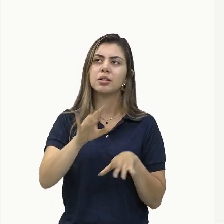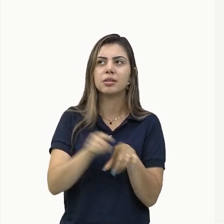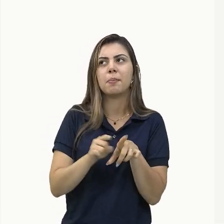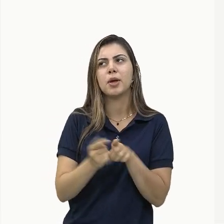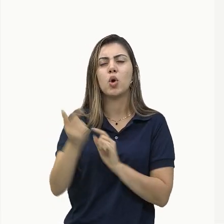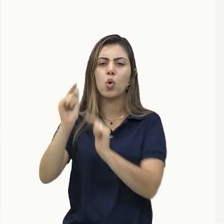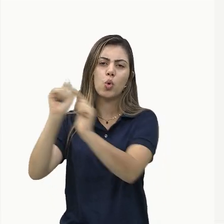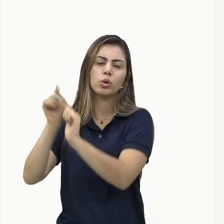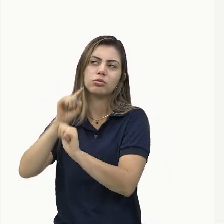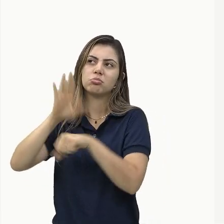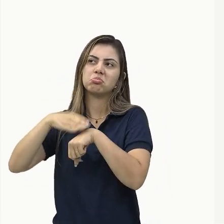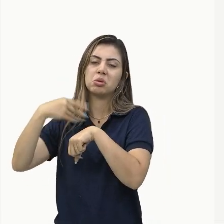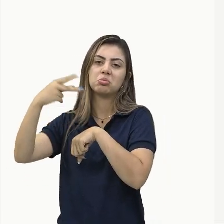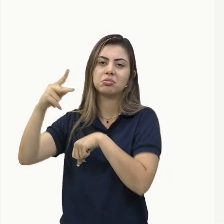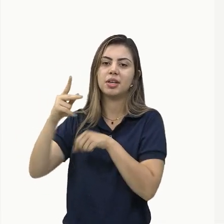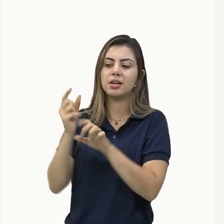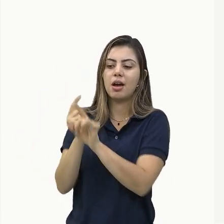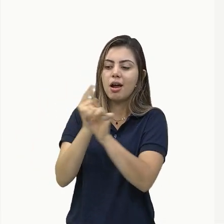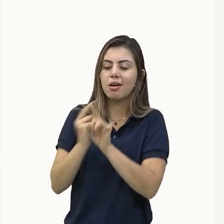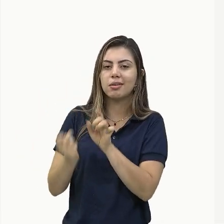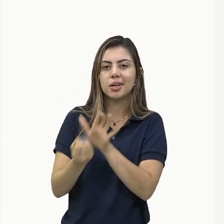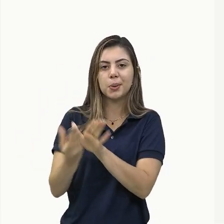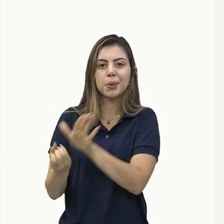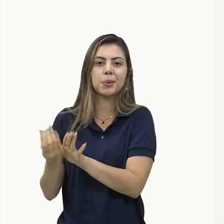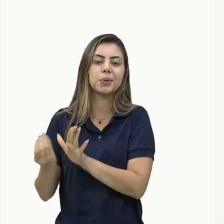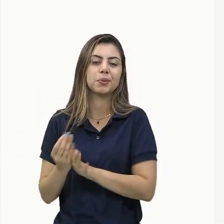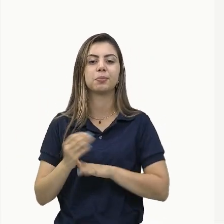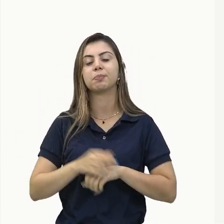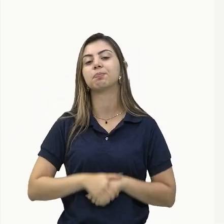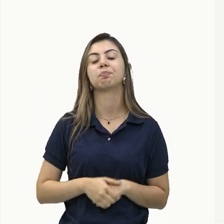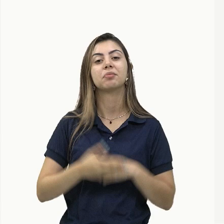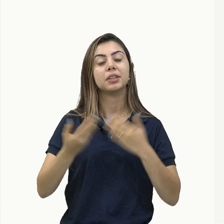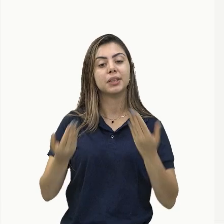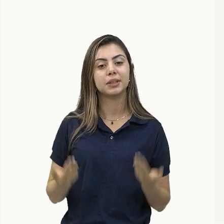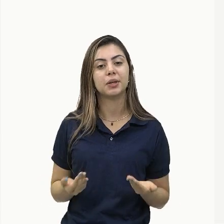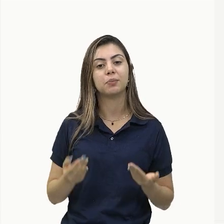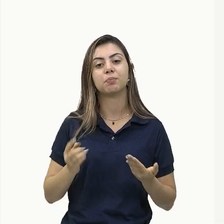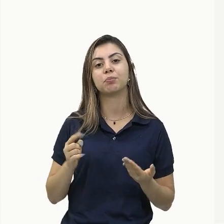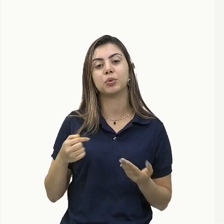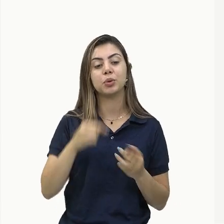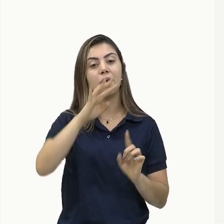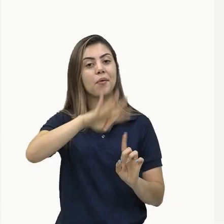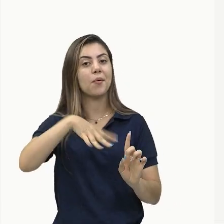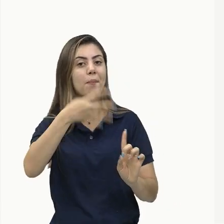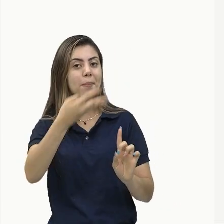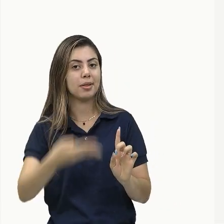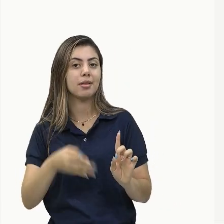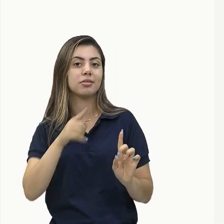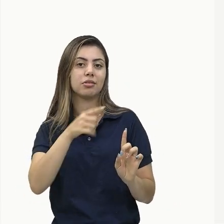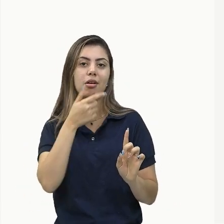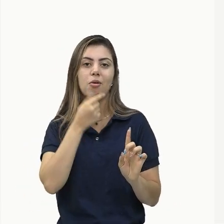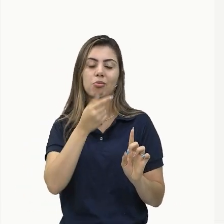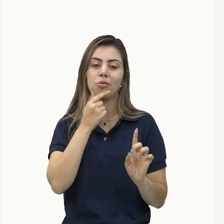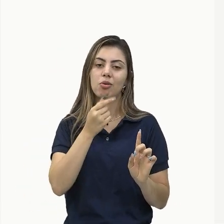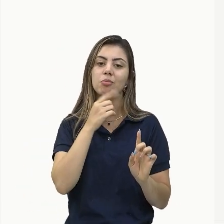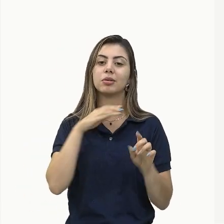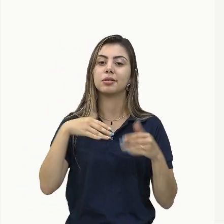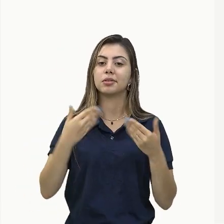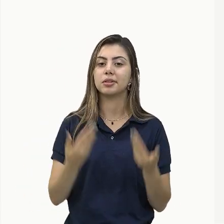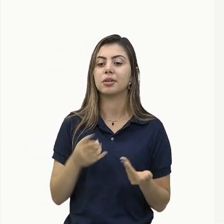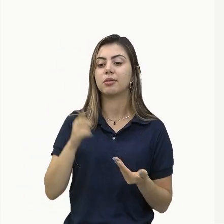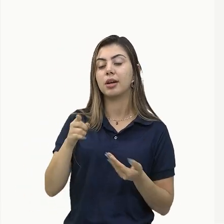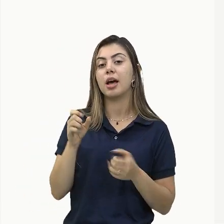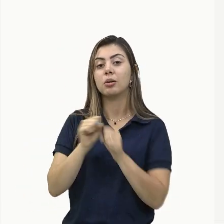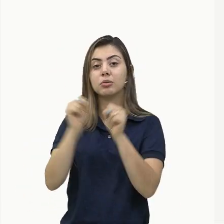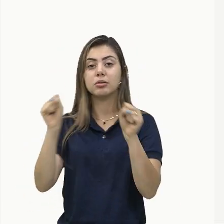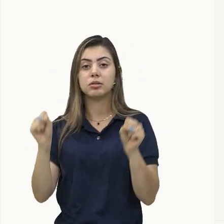aí por James Watt. E aí, em homenagem a James Watt, o Sistema Internacional